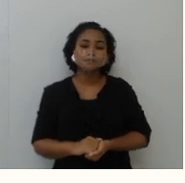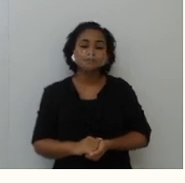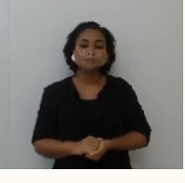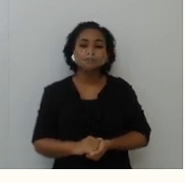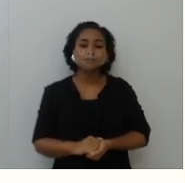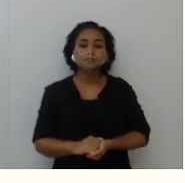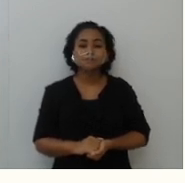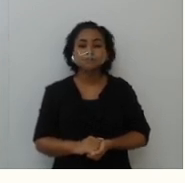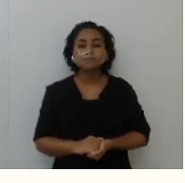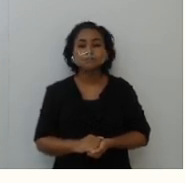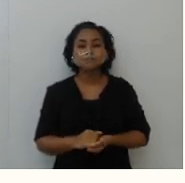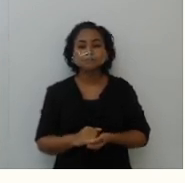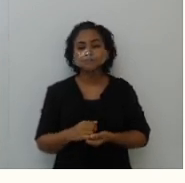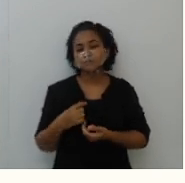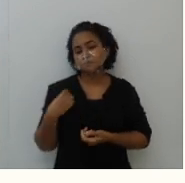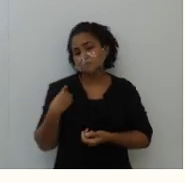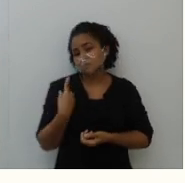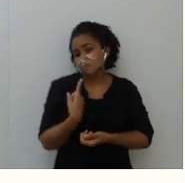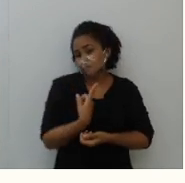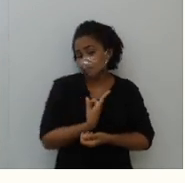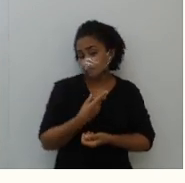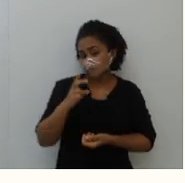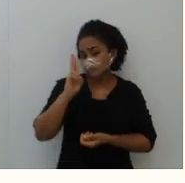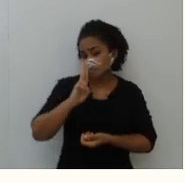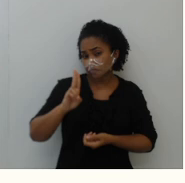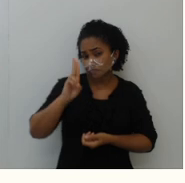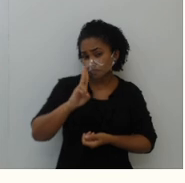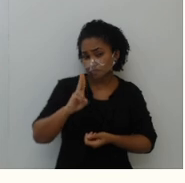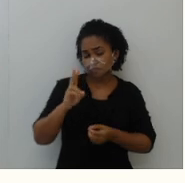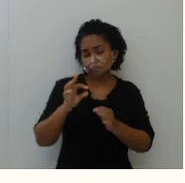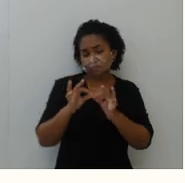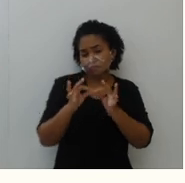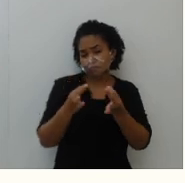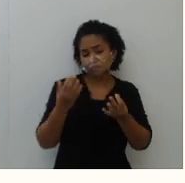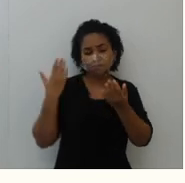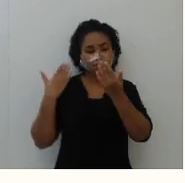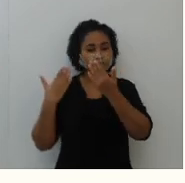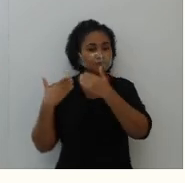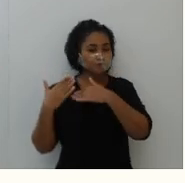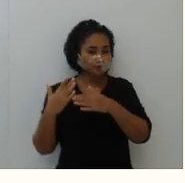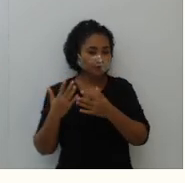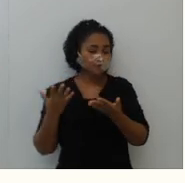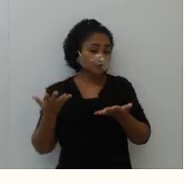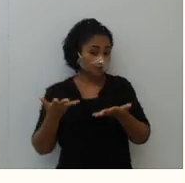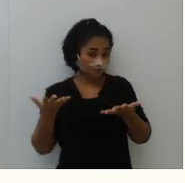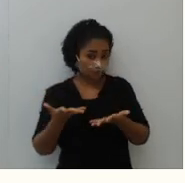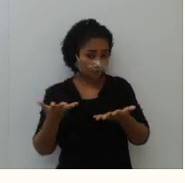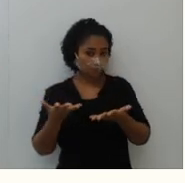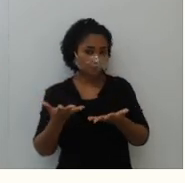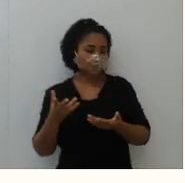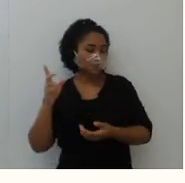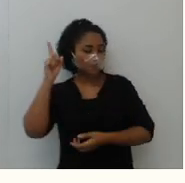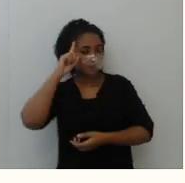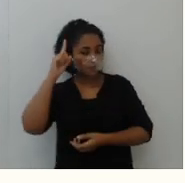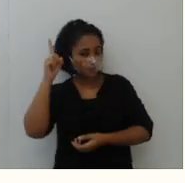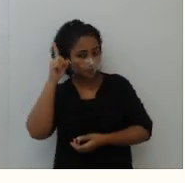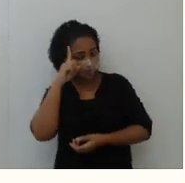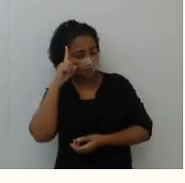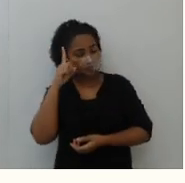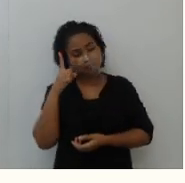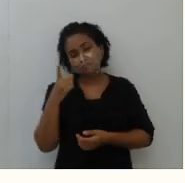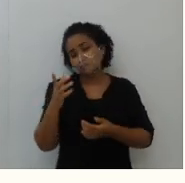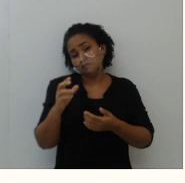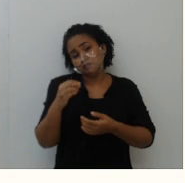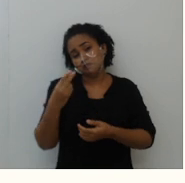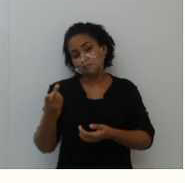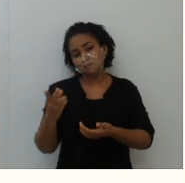true events. Nós usamos o presente simples para falar de rotina, atividades diárias e